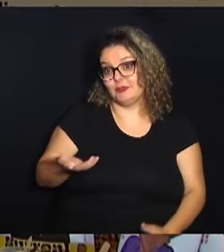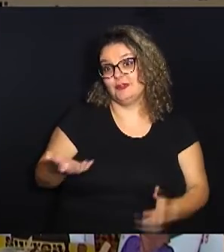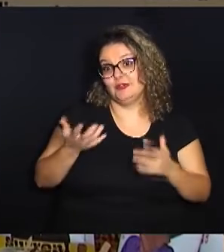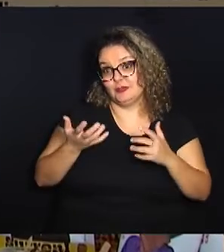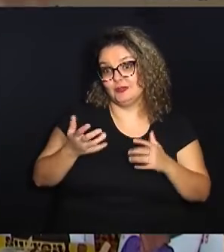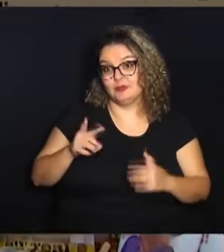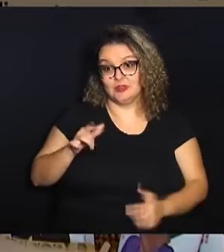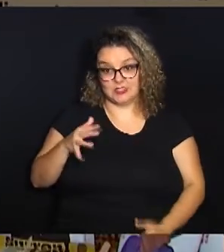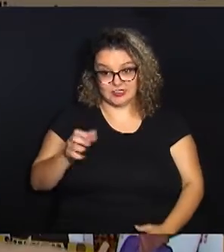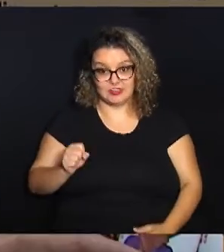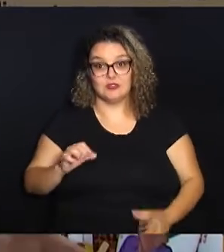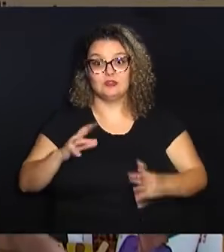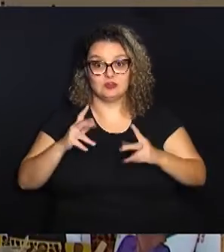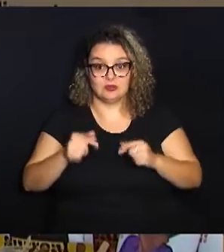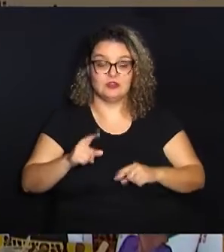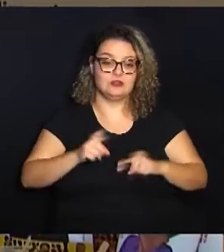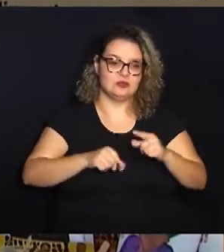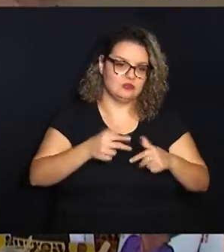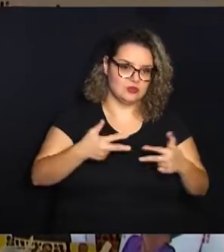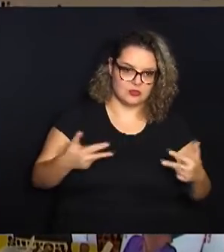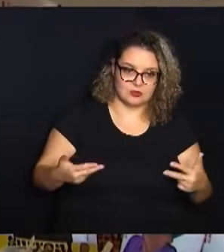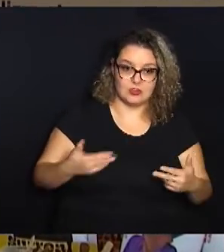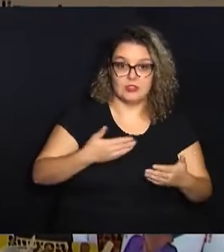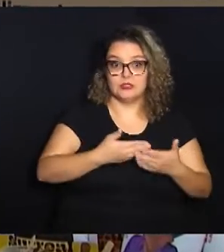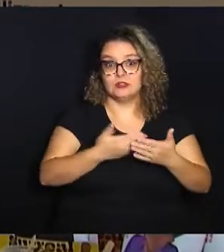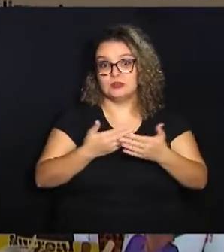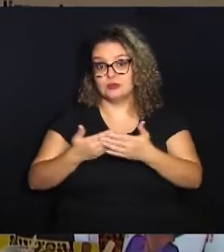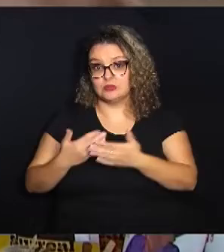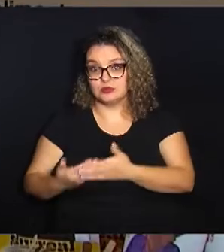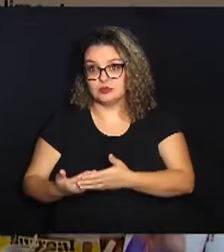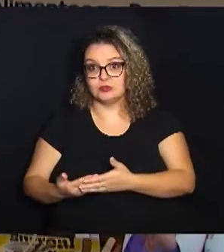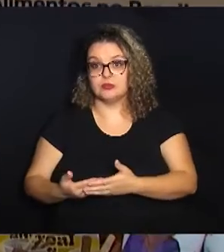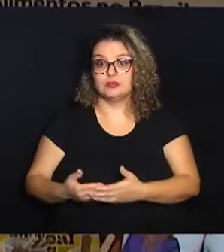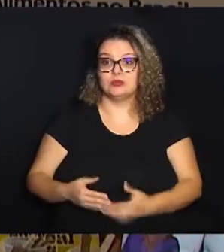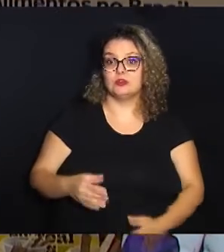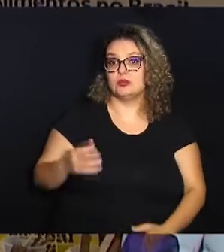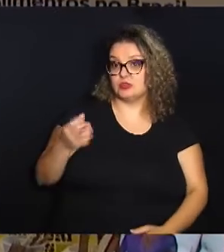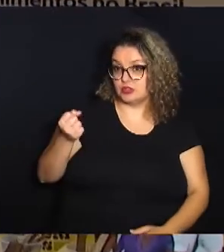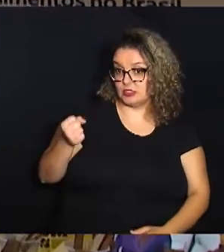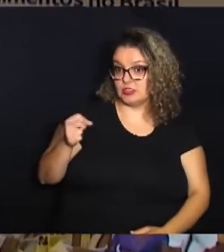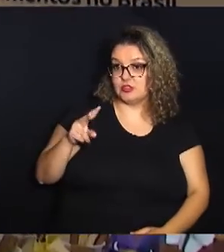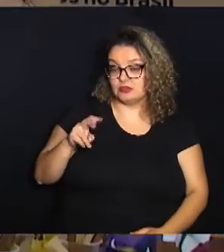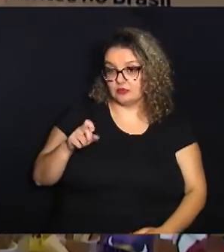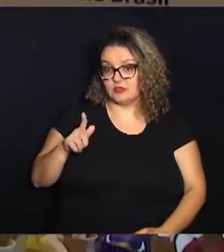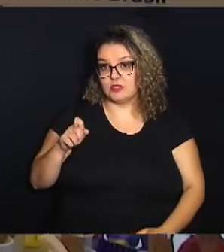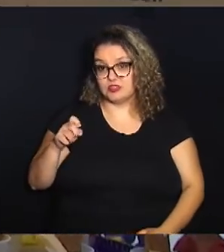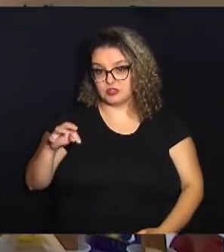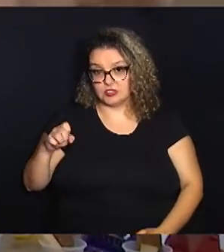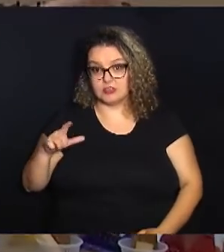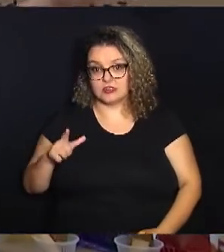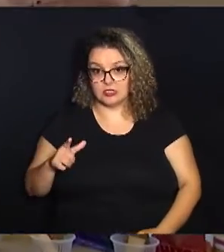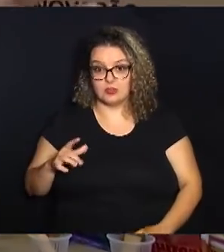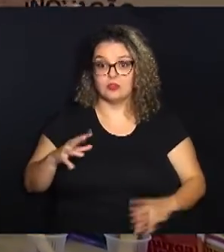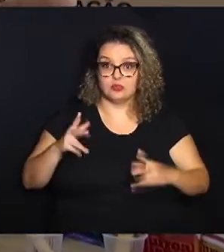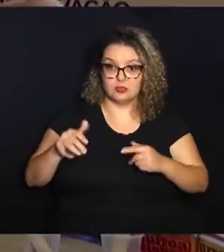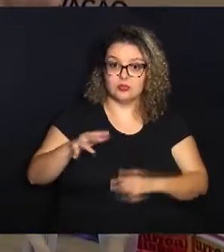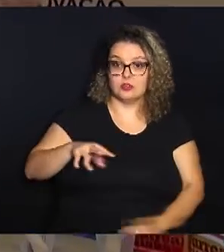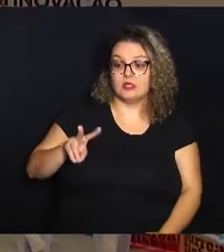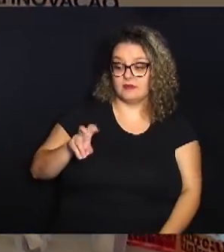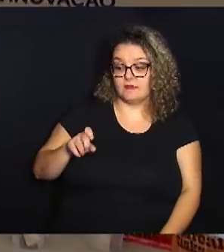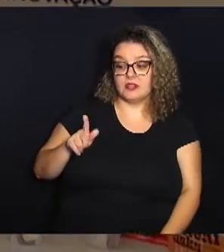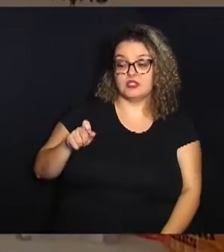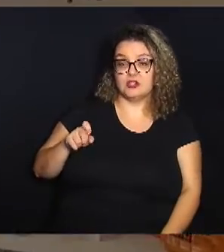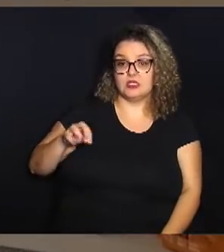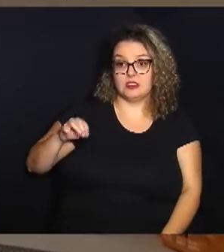linha toda de produtos. Então, a gente está estudando uma linha de leite vegetal. Toda a nossa pegada é vegetal. Então, a gente